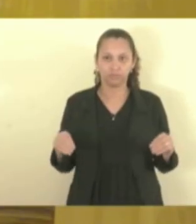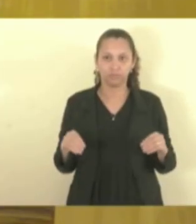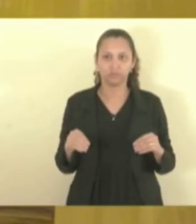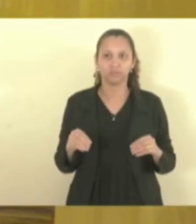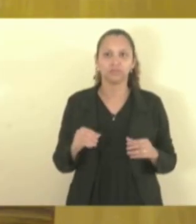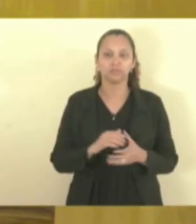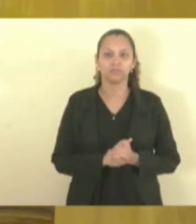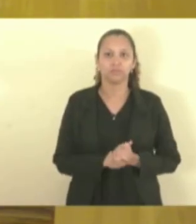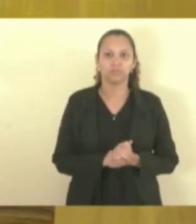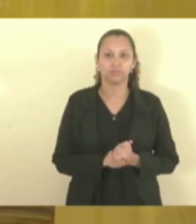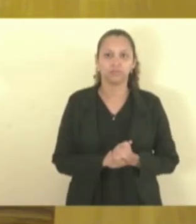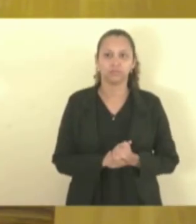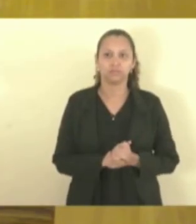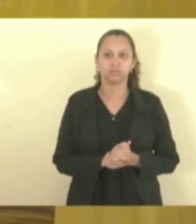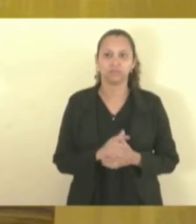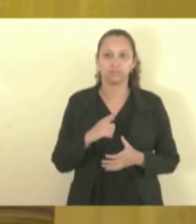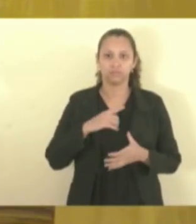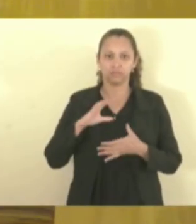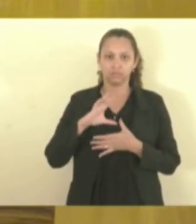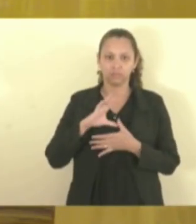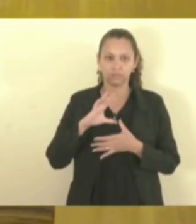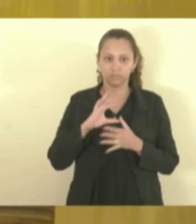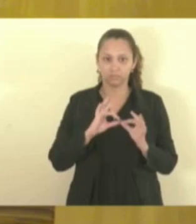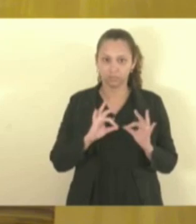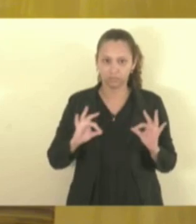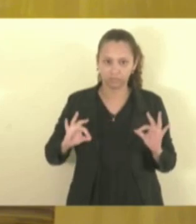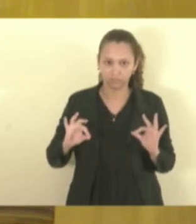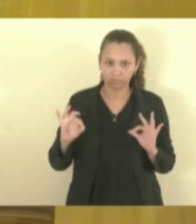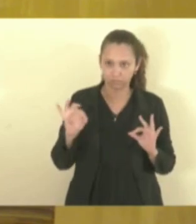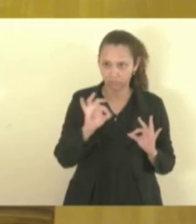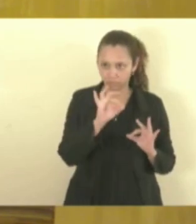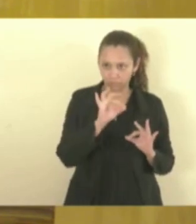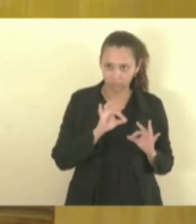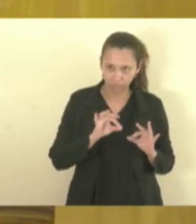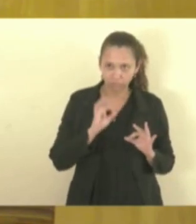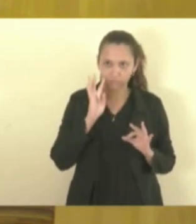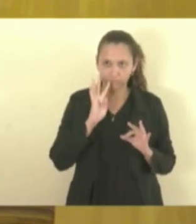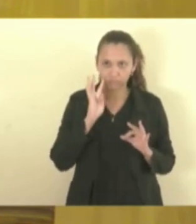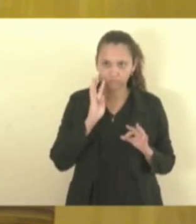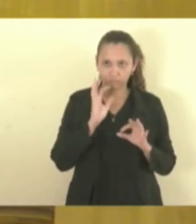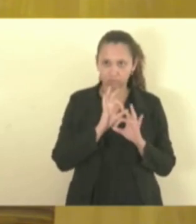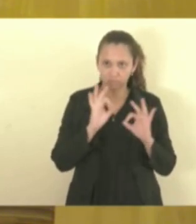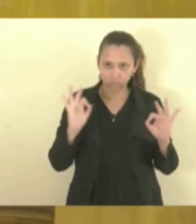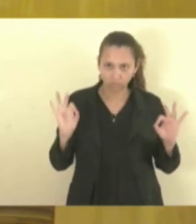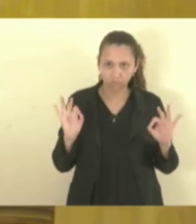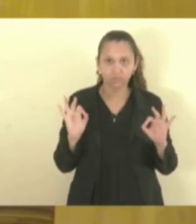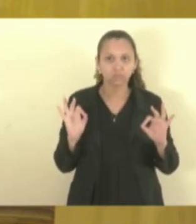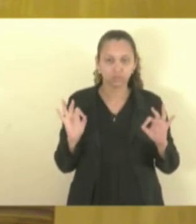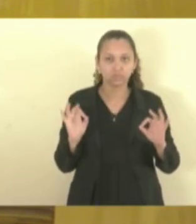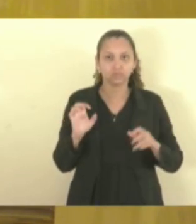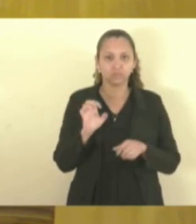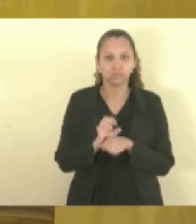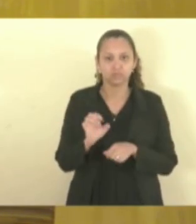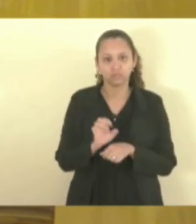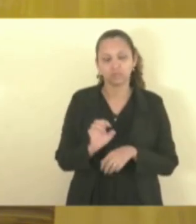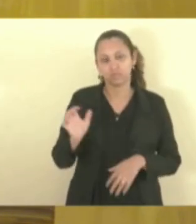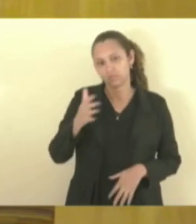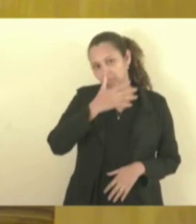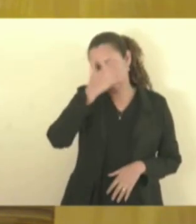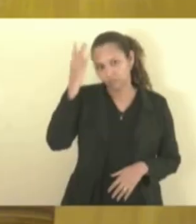também, novamente, é uma base cartográfica extraordinária. Isso é uma grande vantagem que o Estado do Espírito Santo tem com toda